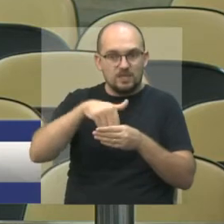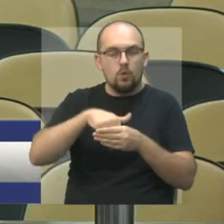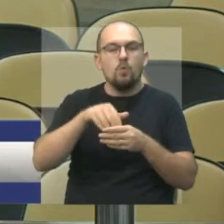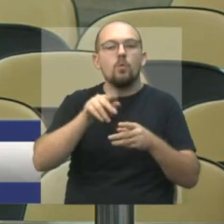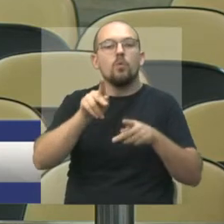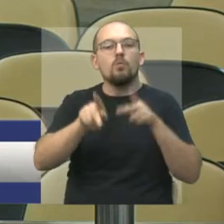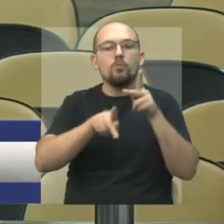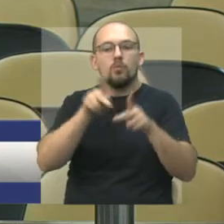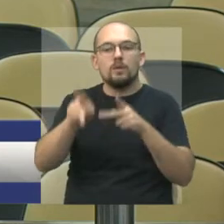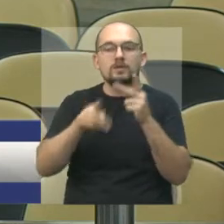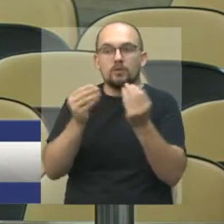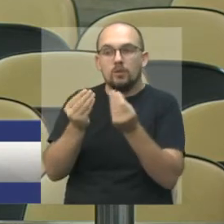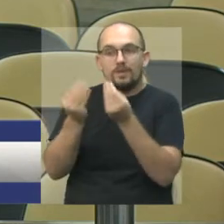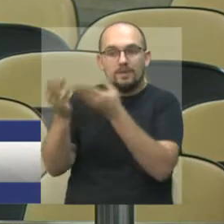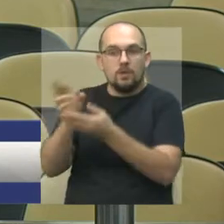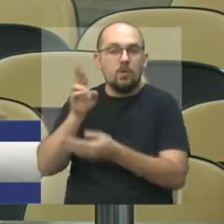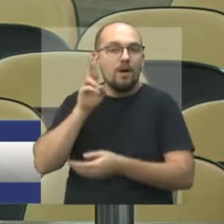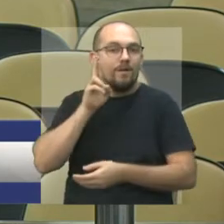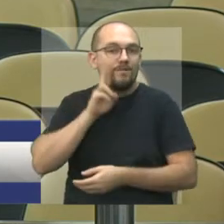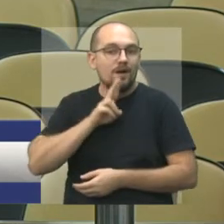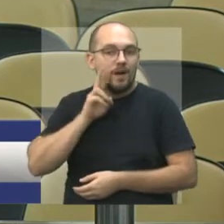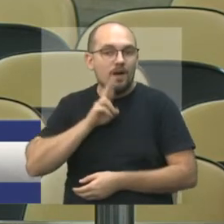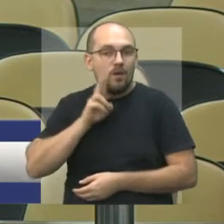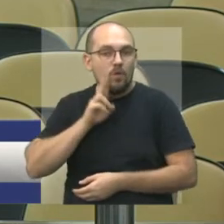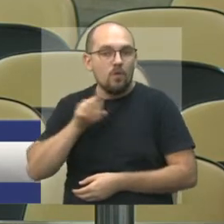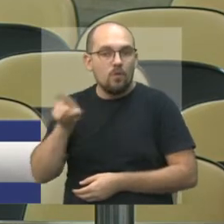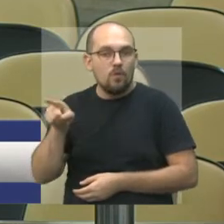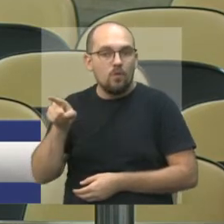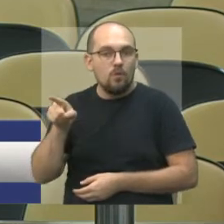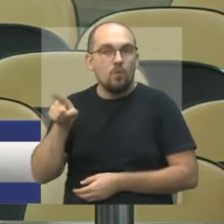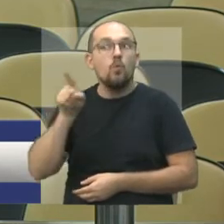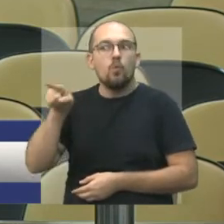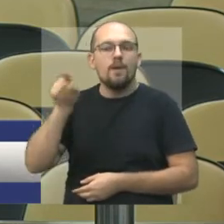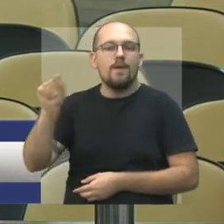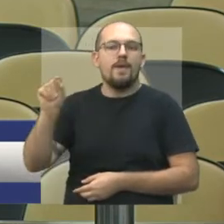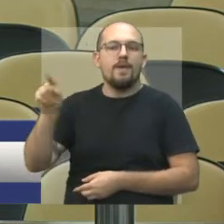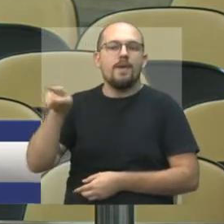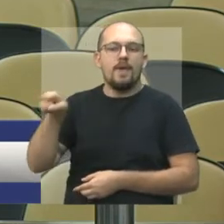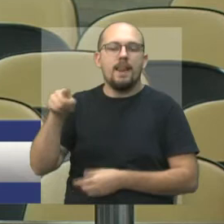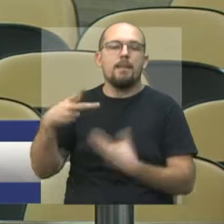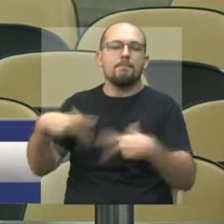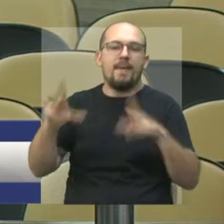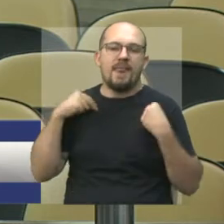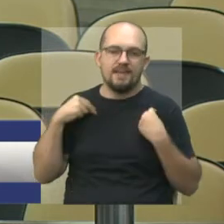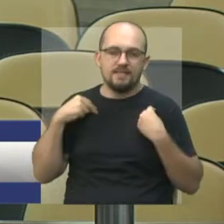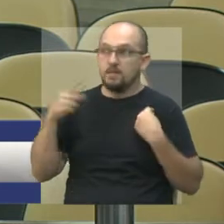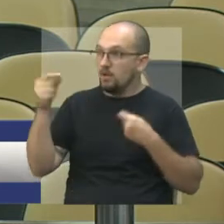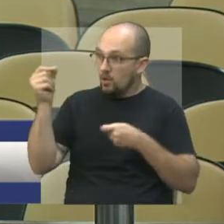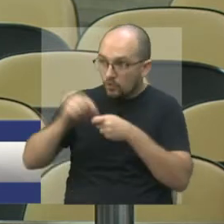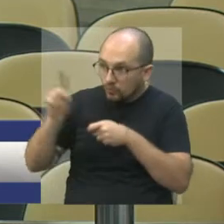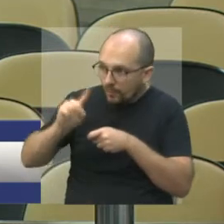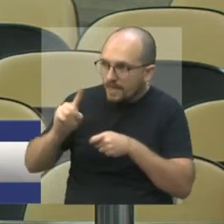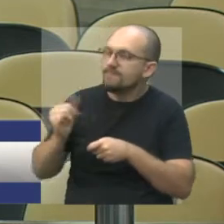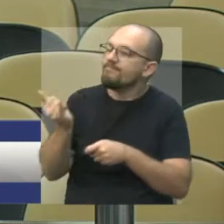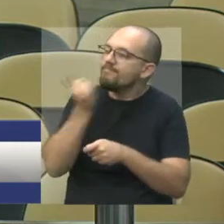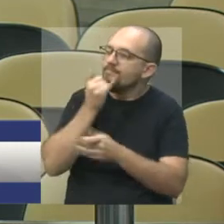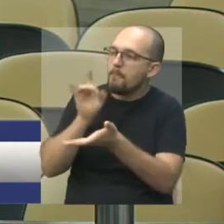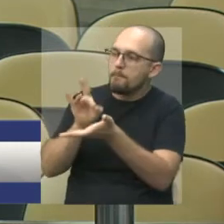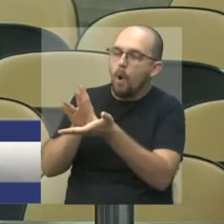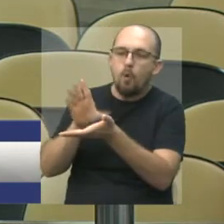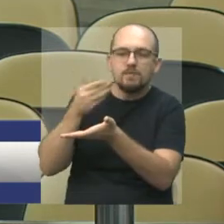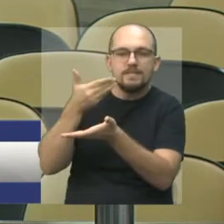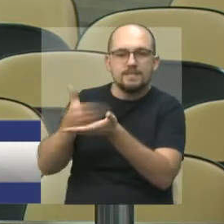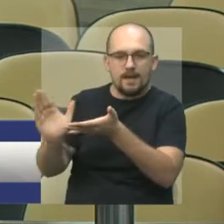seu Rafael o que ele merecia, porque já que não fez, saiu. O senhor Ivan